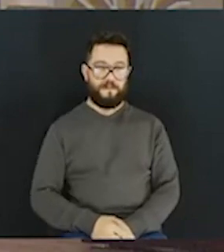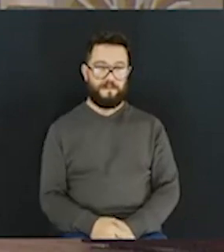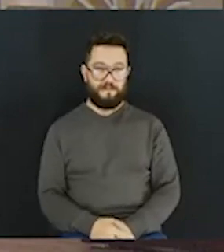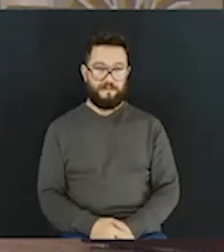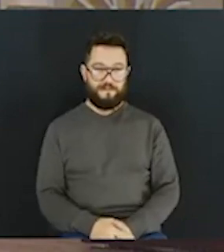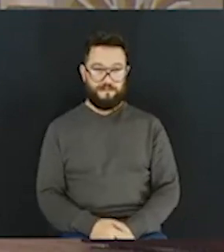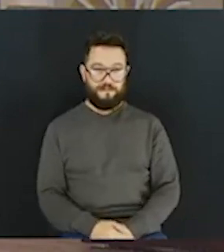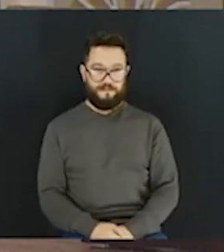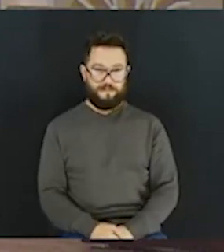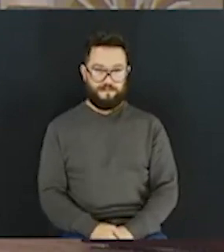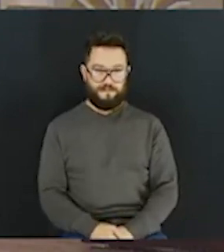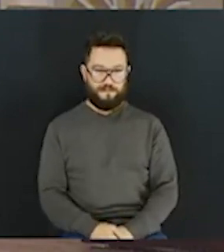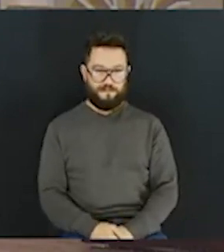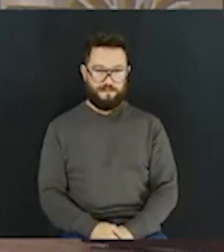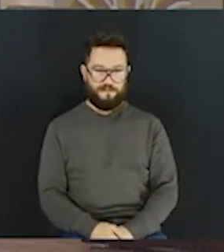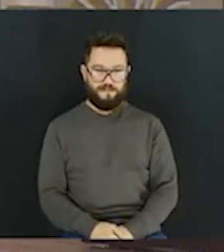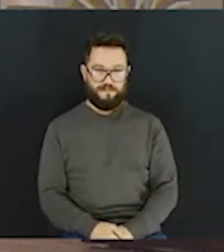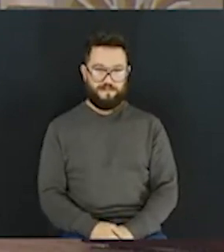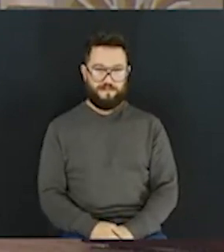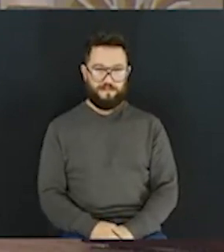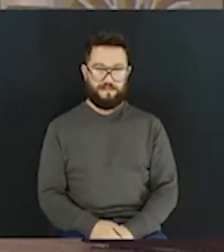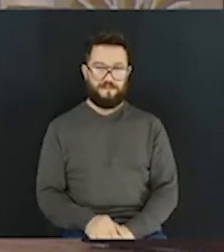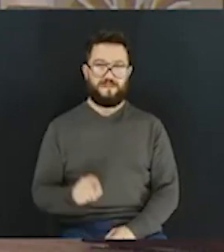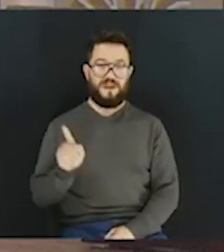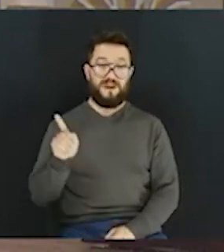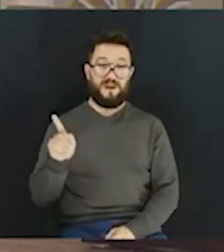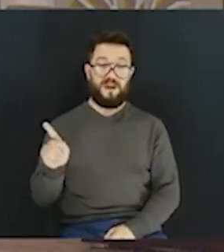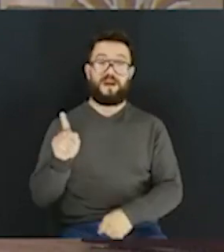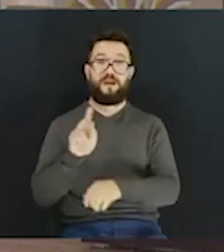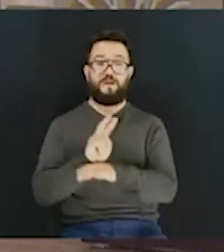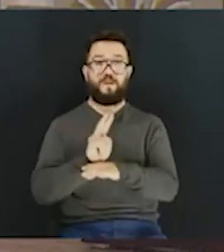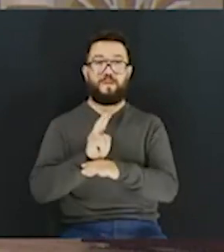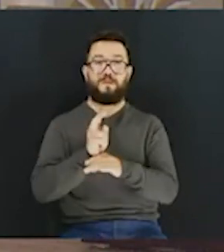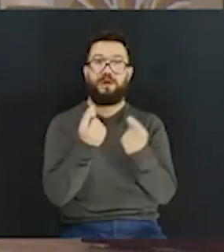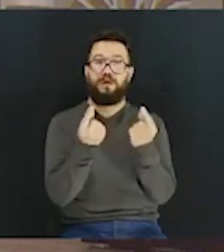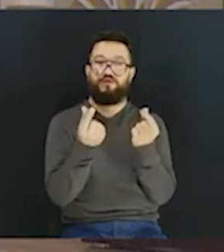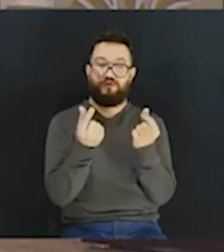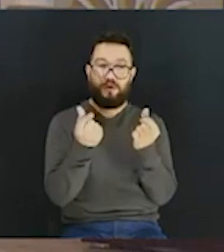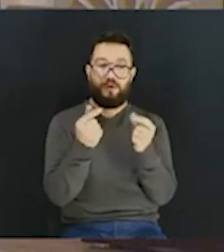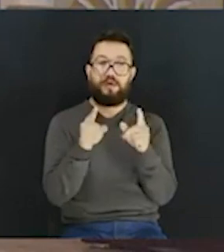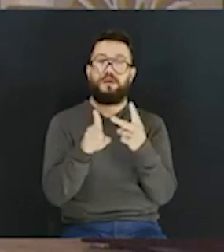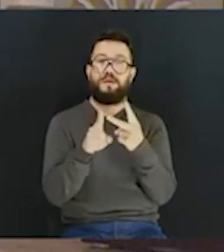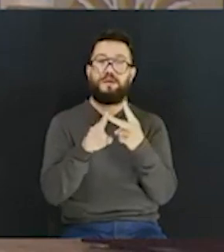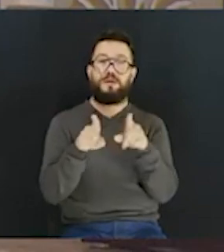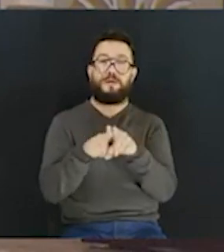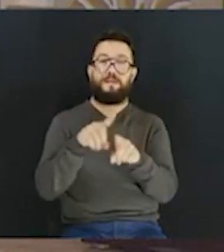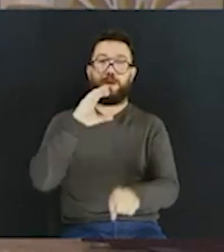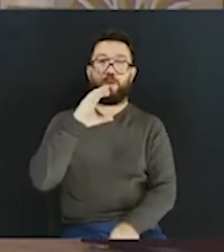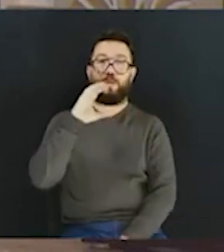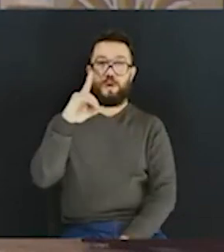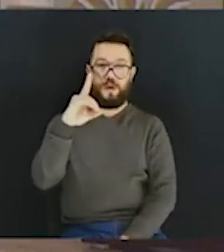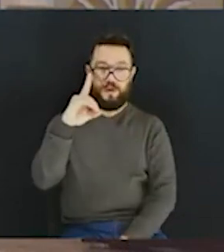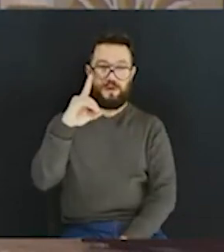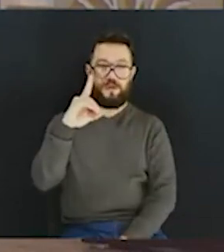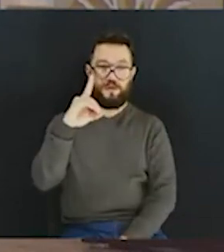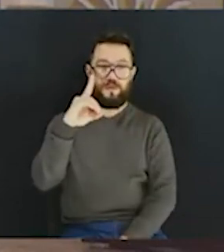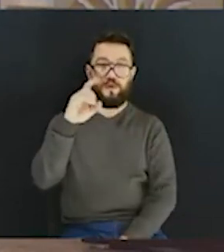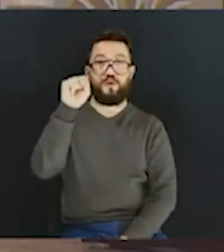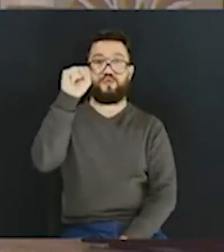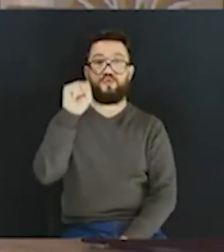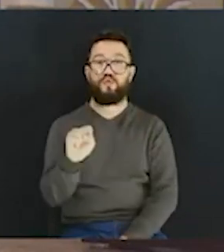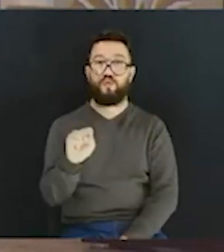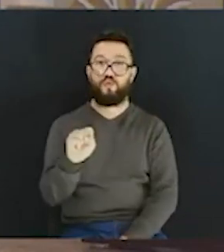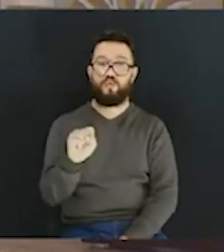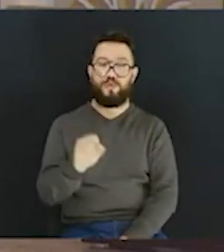é coordenador da região Episcopal Sul. Também aqui conosco, quero cumprimentar o